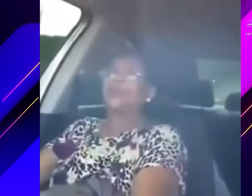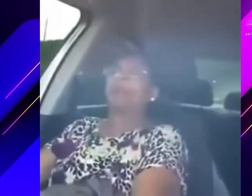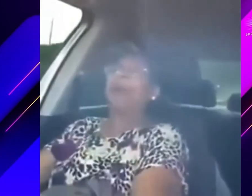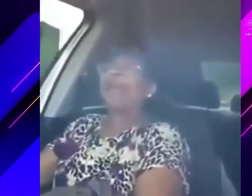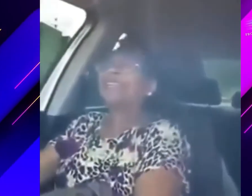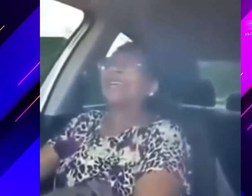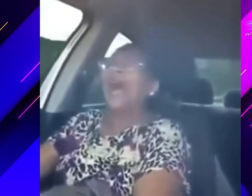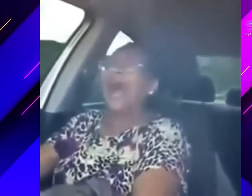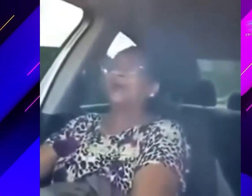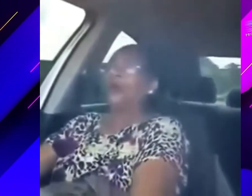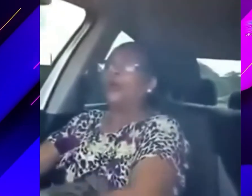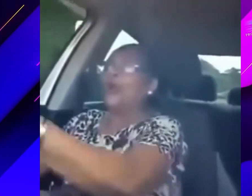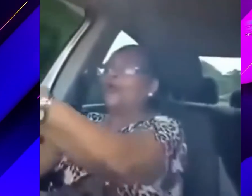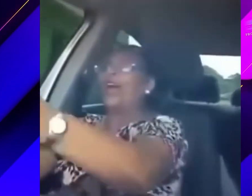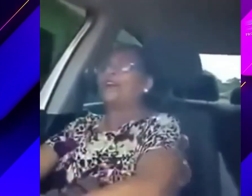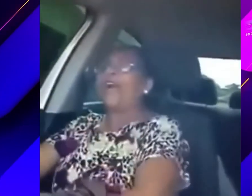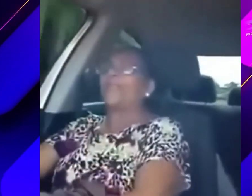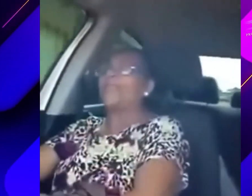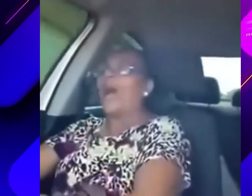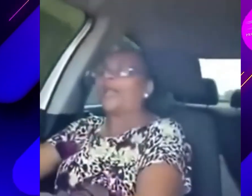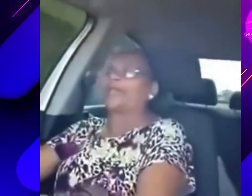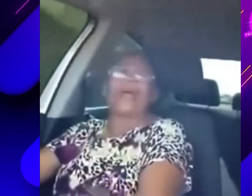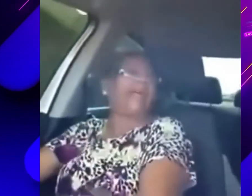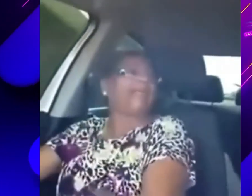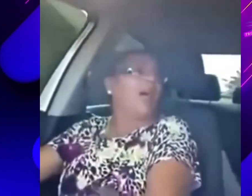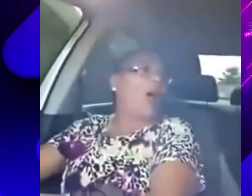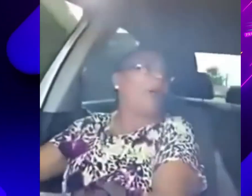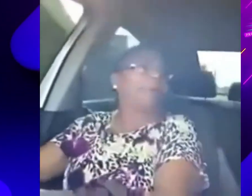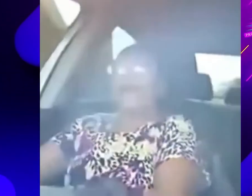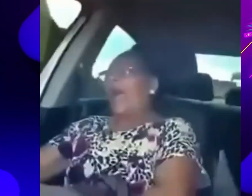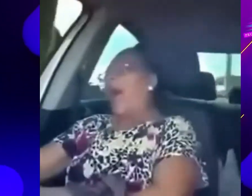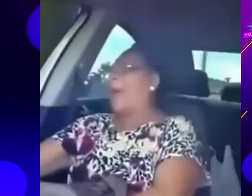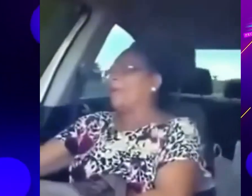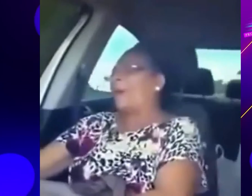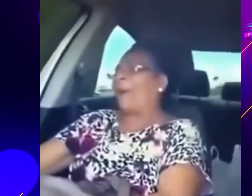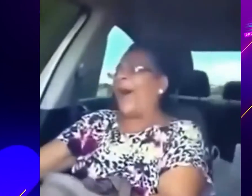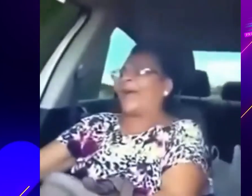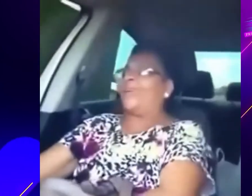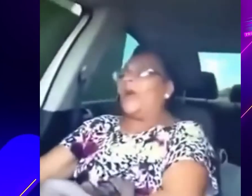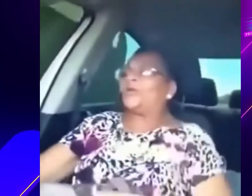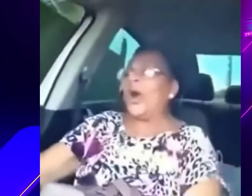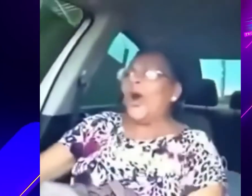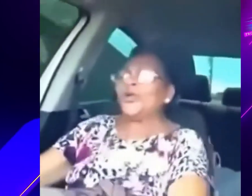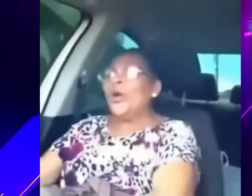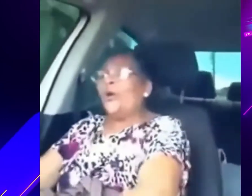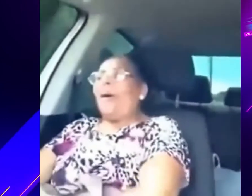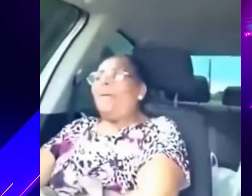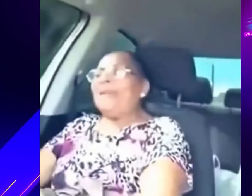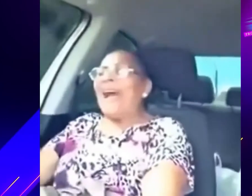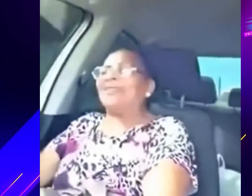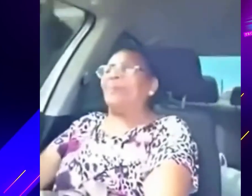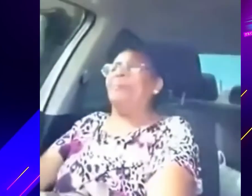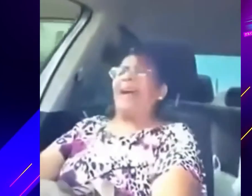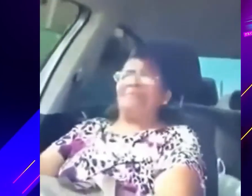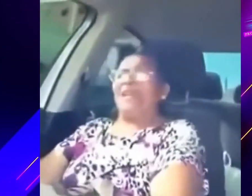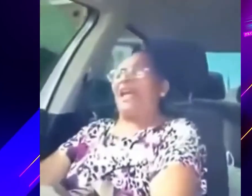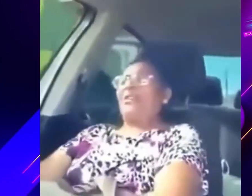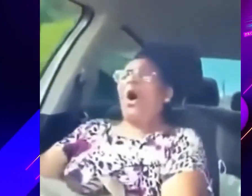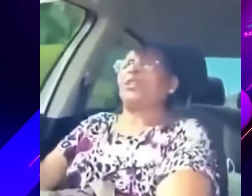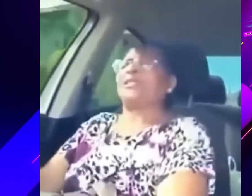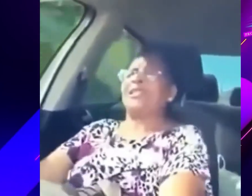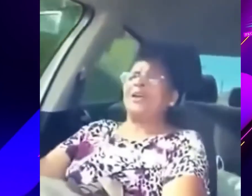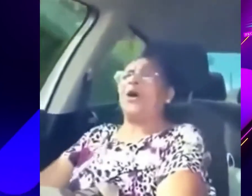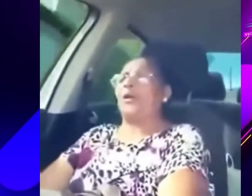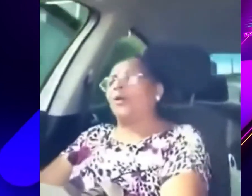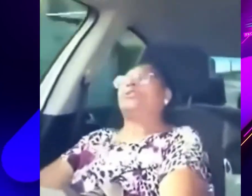essa, Júnior? Para esse carro, Júnior! Nossa senhora! Nessa hora, todos os santos, a gente recorre a eles. Tô falando que é só maldade